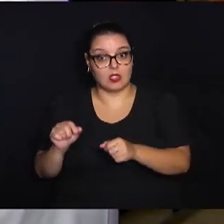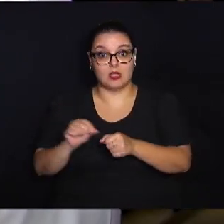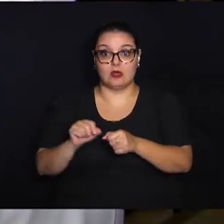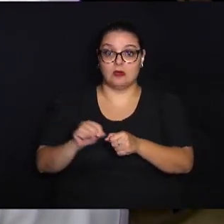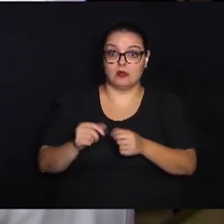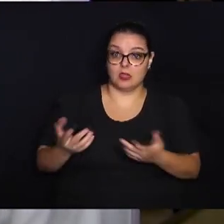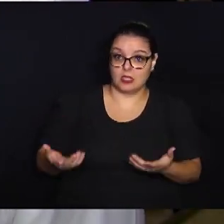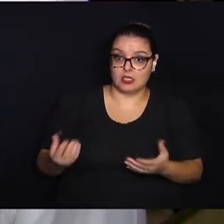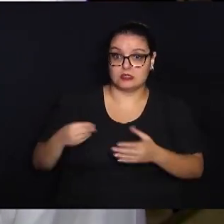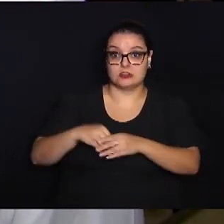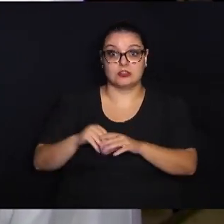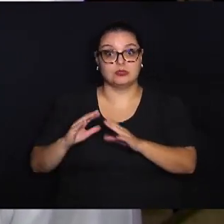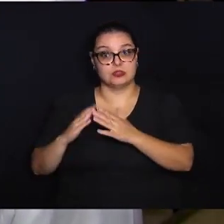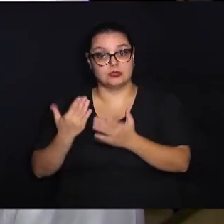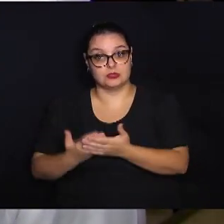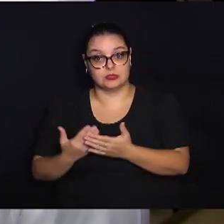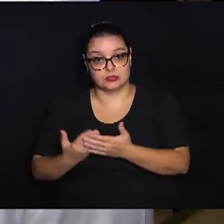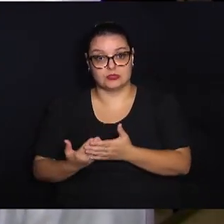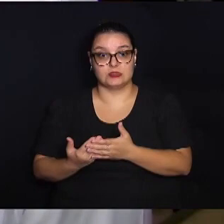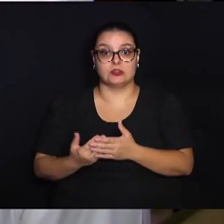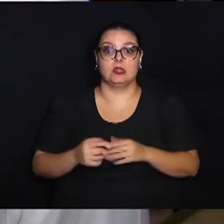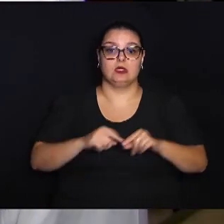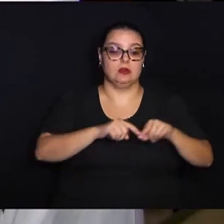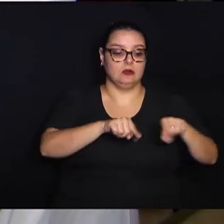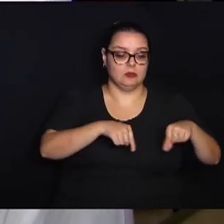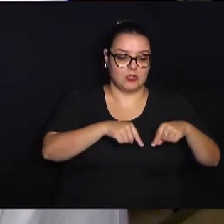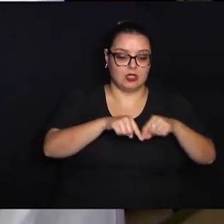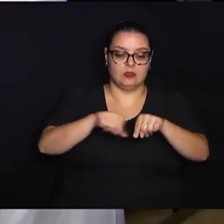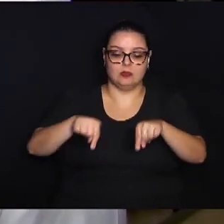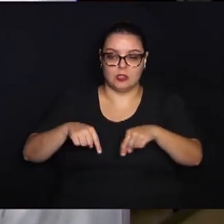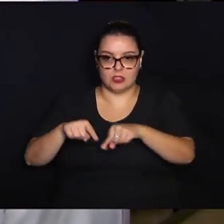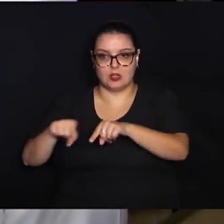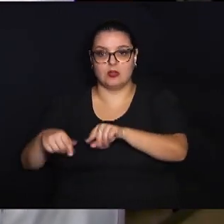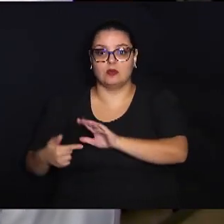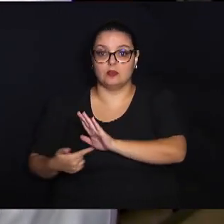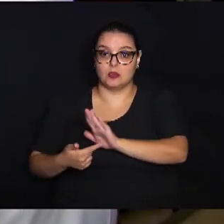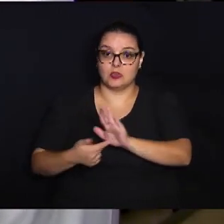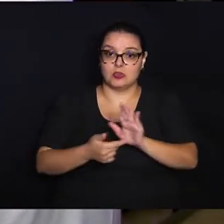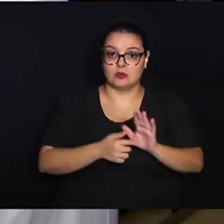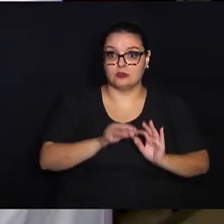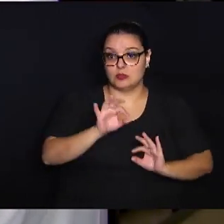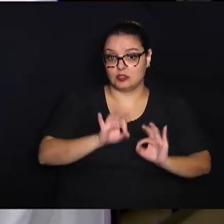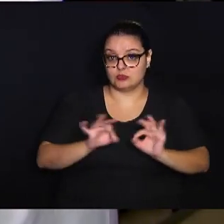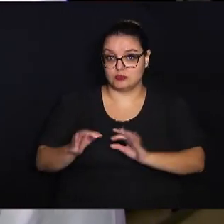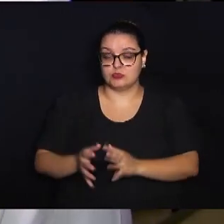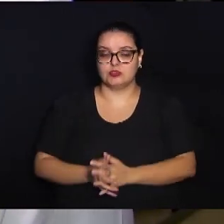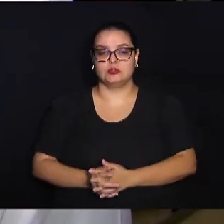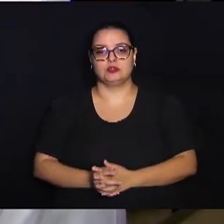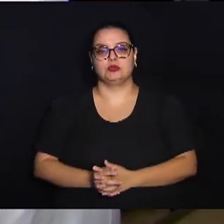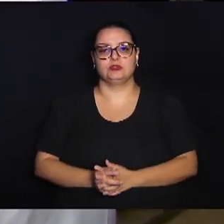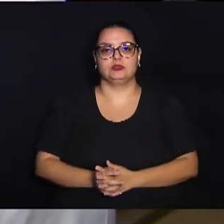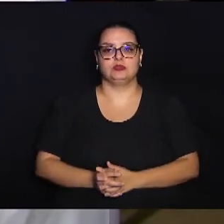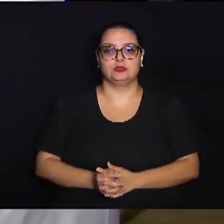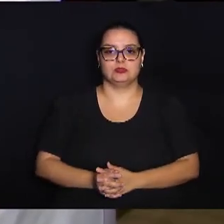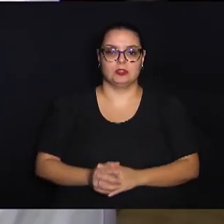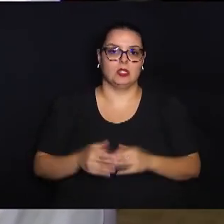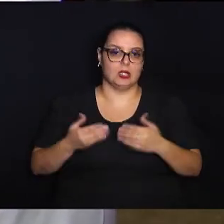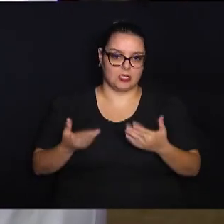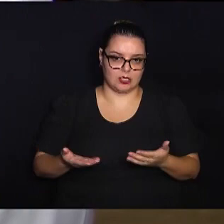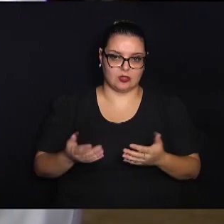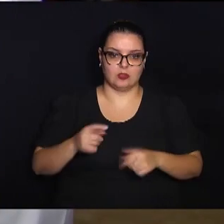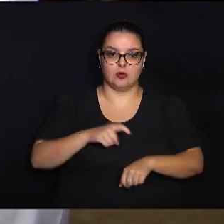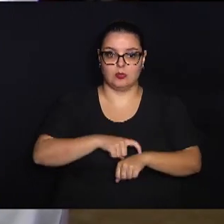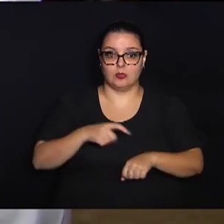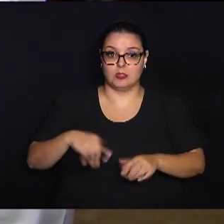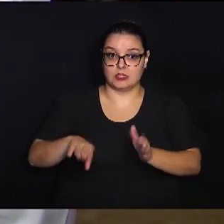campanha na escola, passam de sala em sala, mostrando seus projetos. Então, esse ponto, a hora que